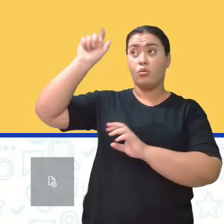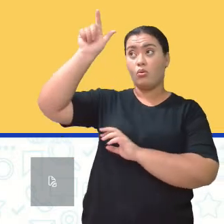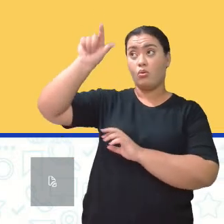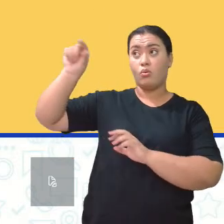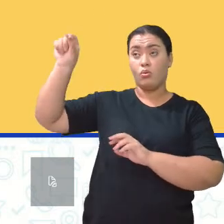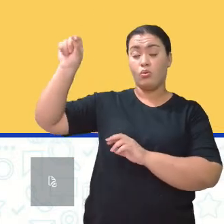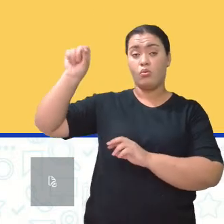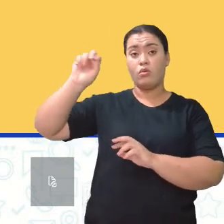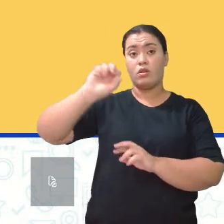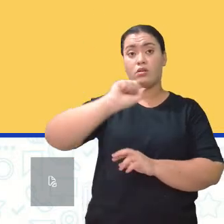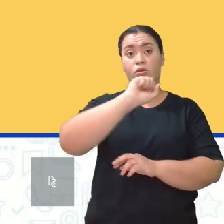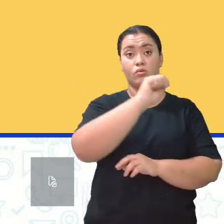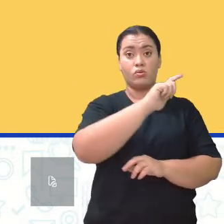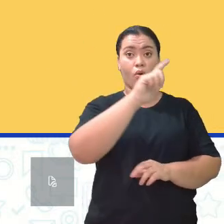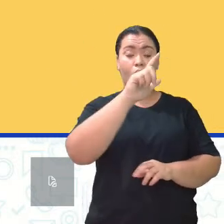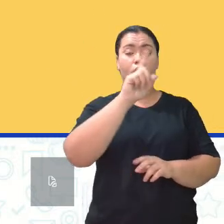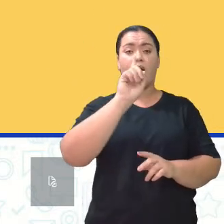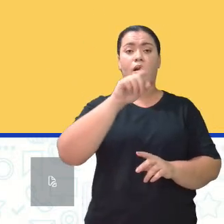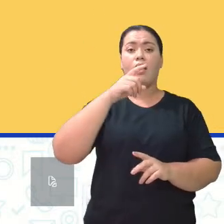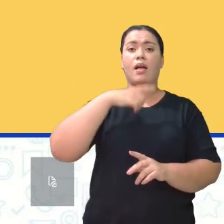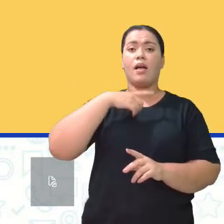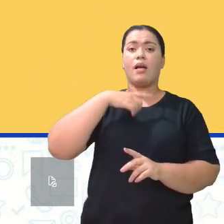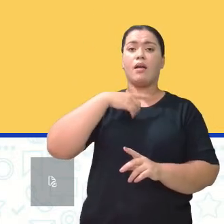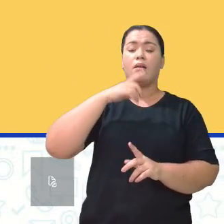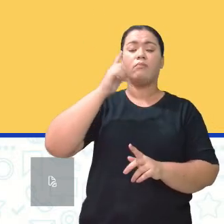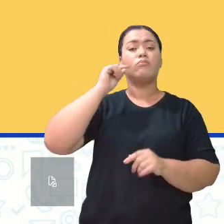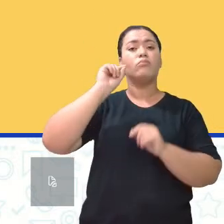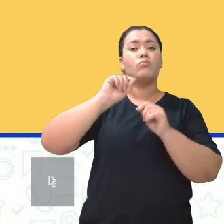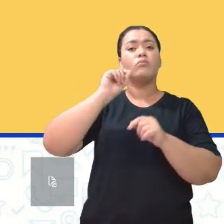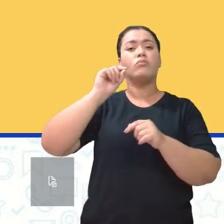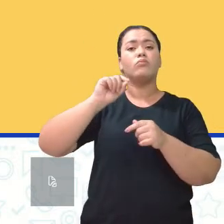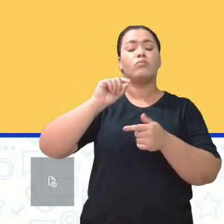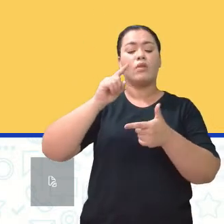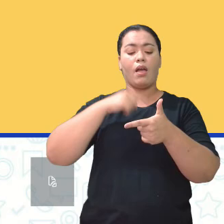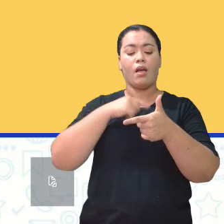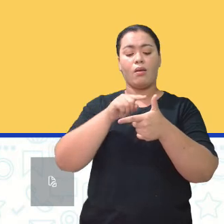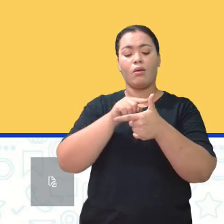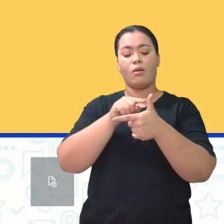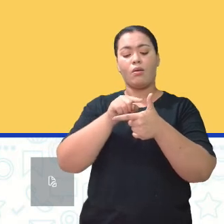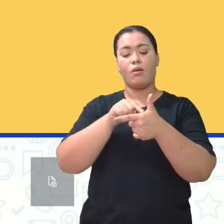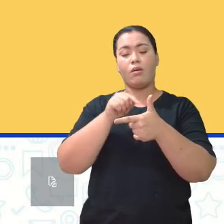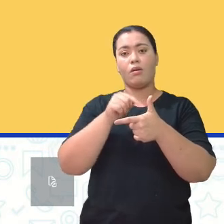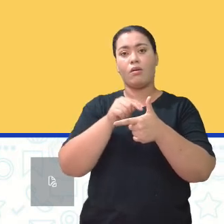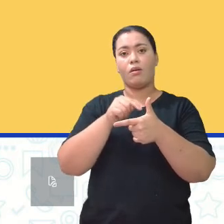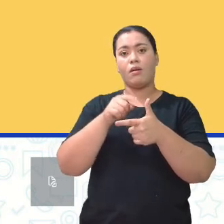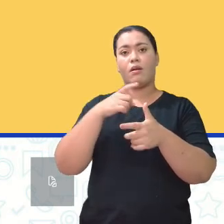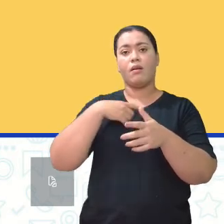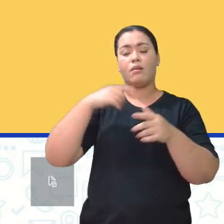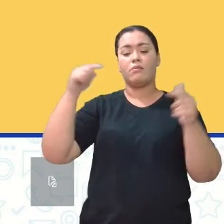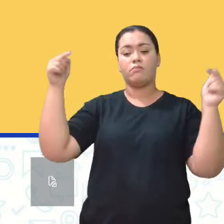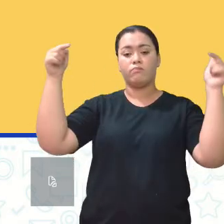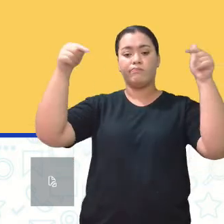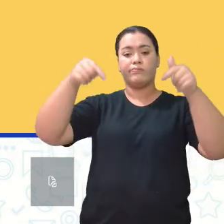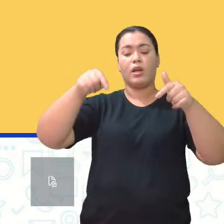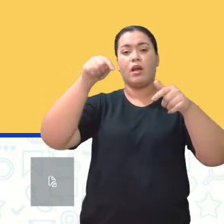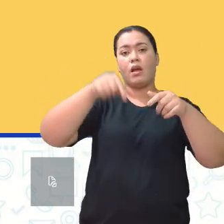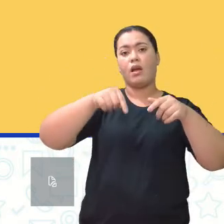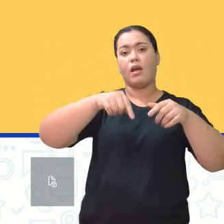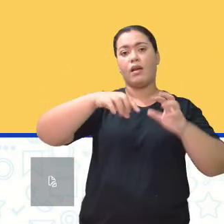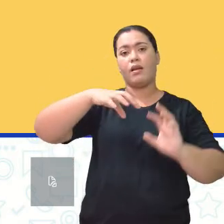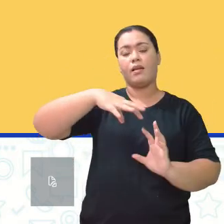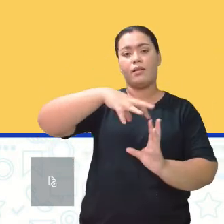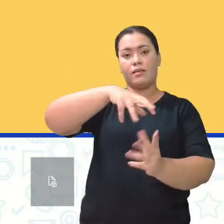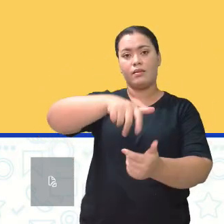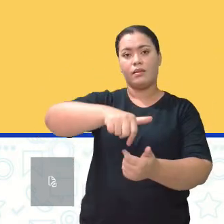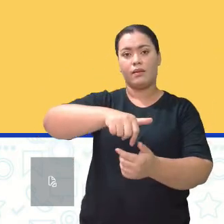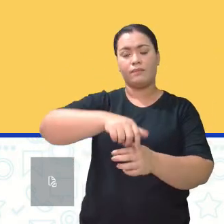ângulo reto. Então, na imagem que eu tinha colocado, dava para ver realmente como estaria o ângulo reto e tendo como vértice a